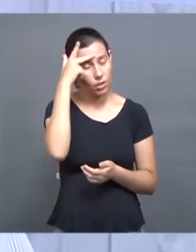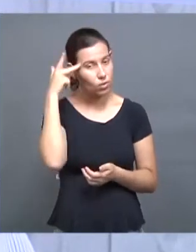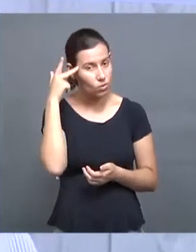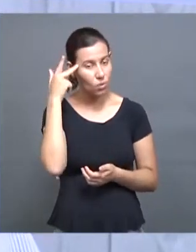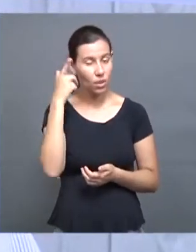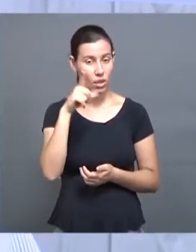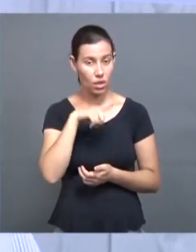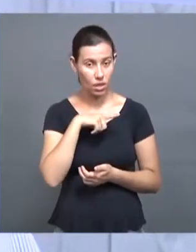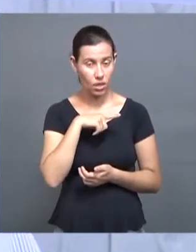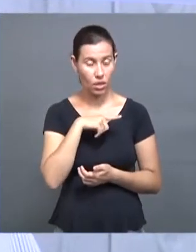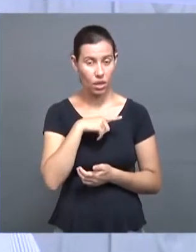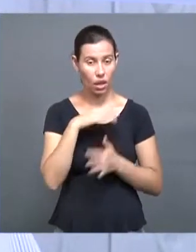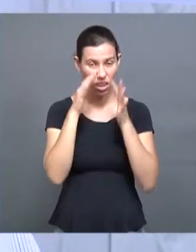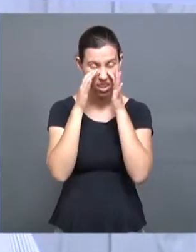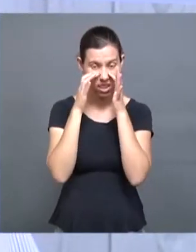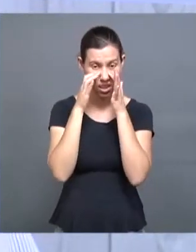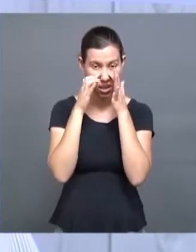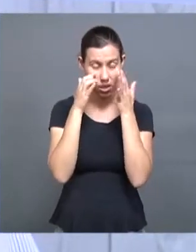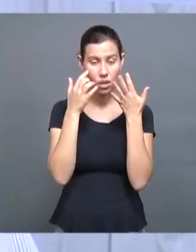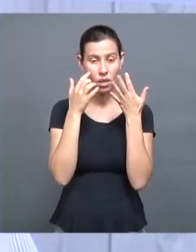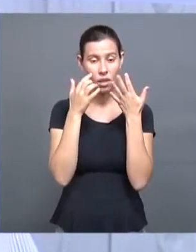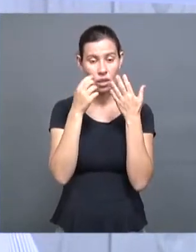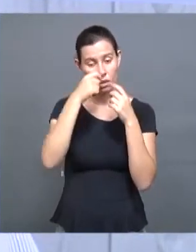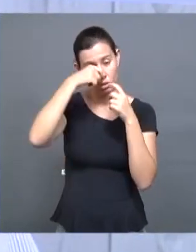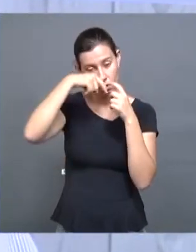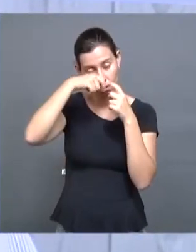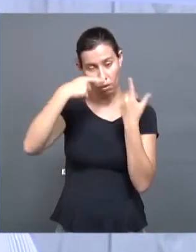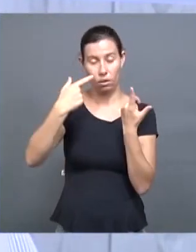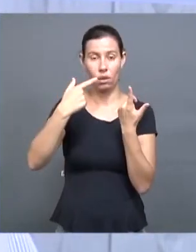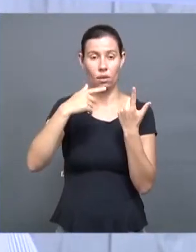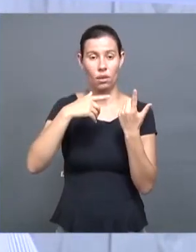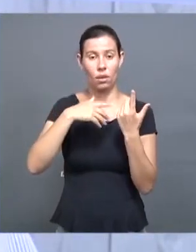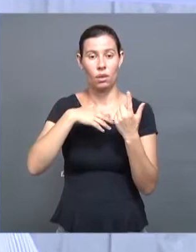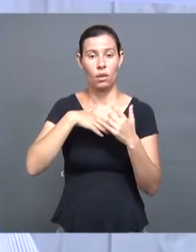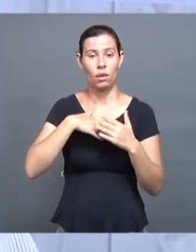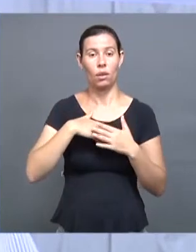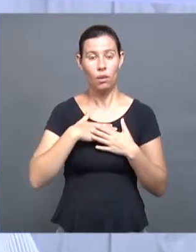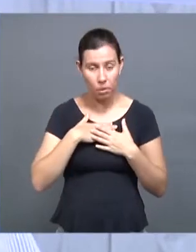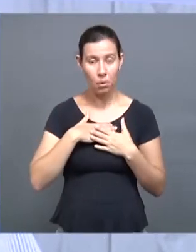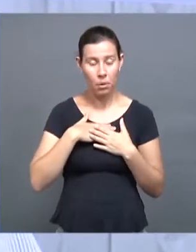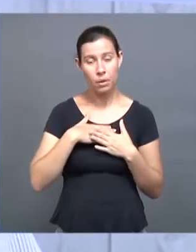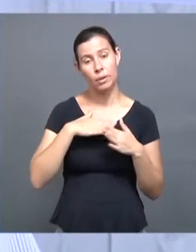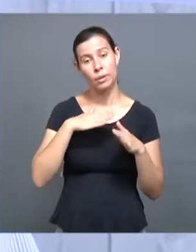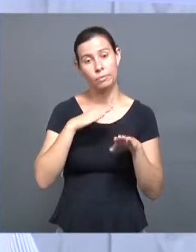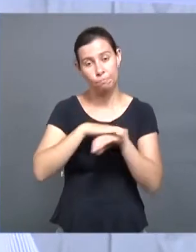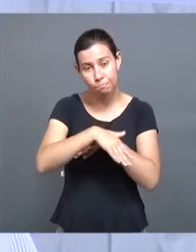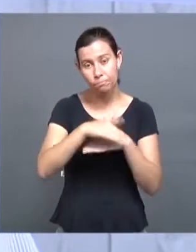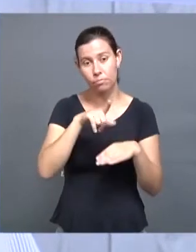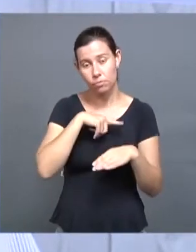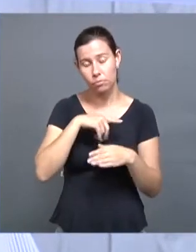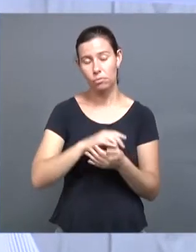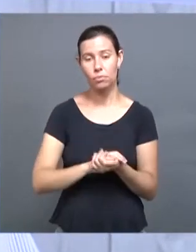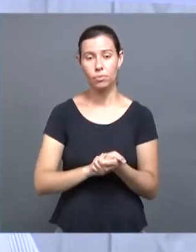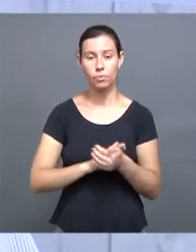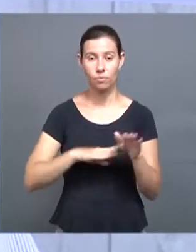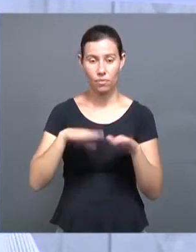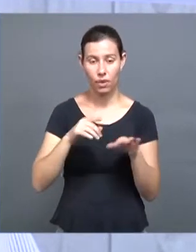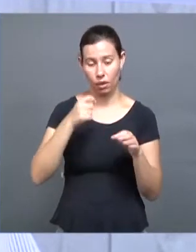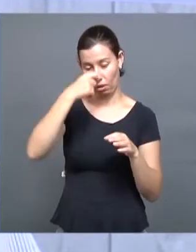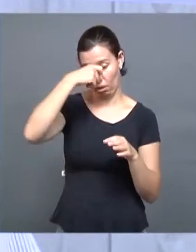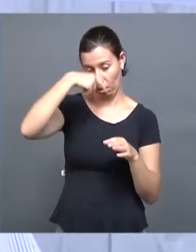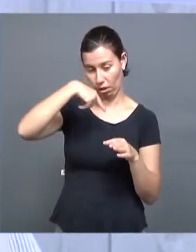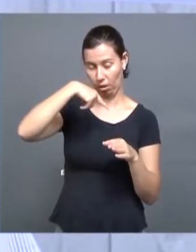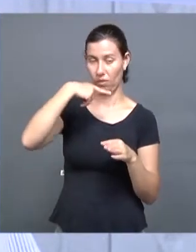vai ter, vai escorrer o nariz, ter tosse, principalmente noturna, com secreção esverdeada, não vai